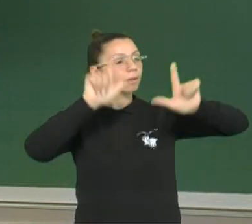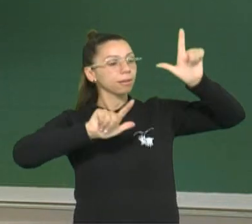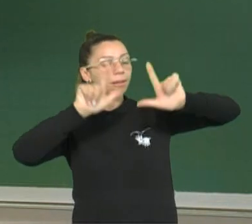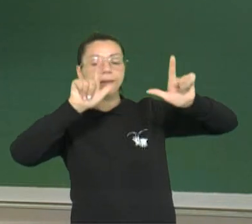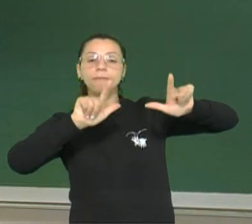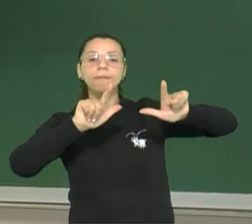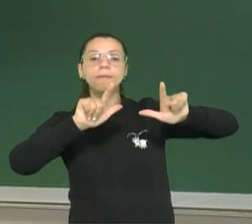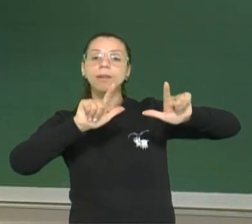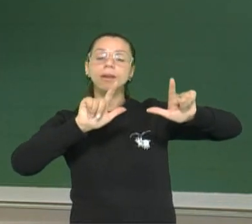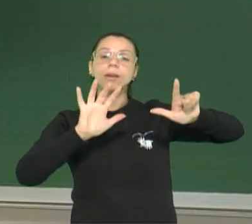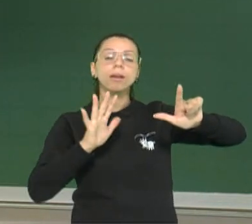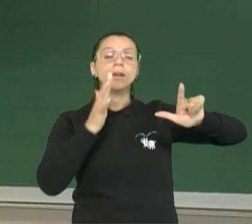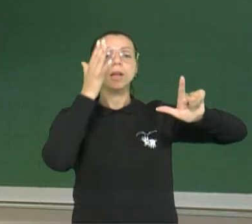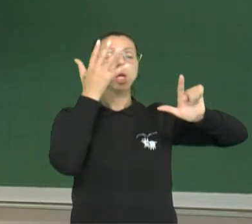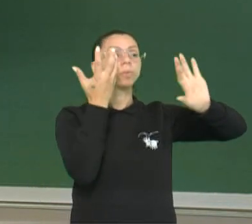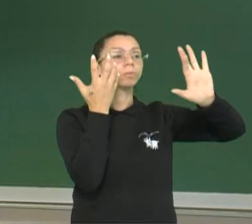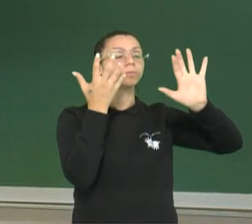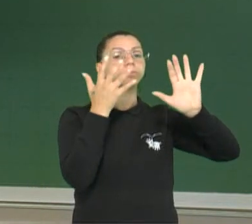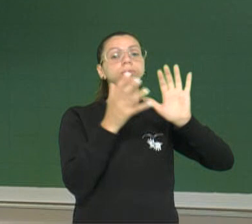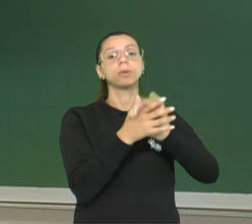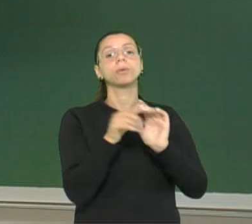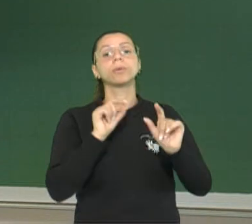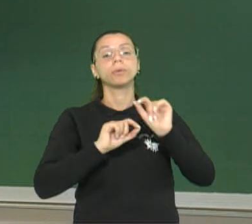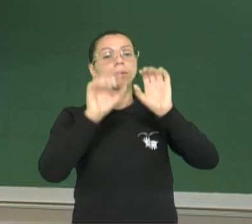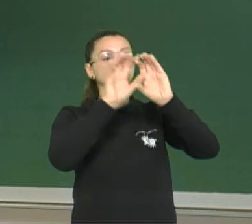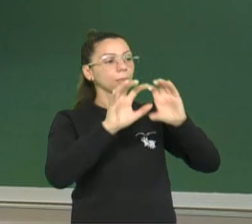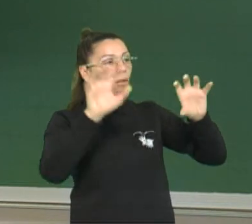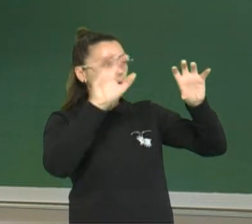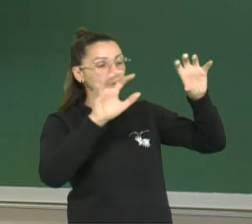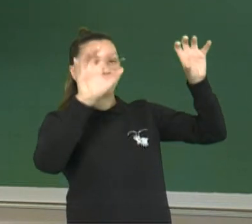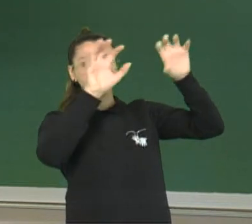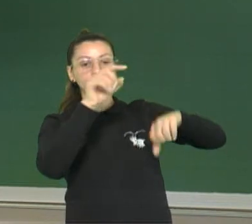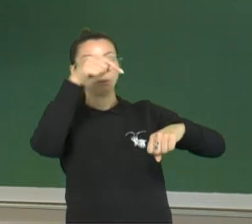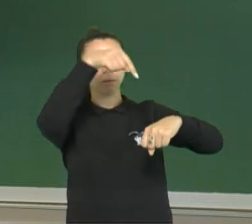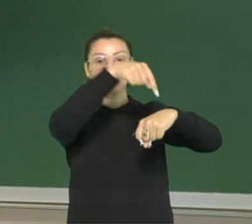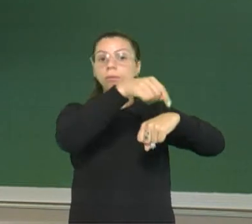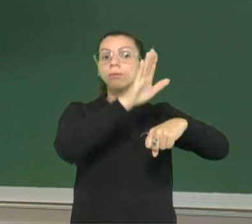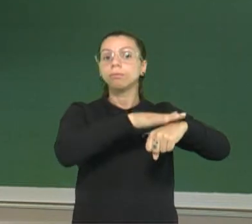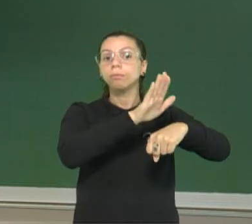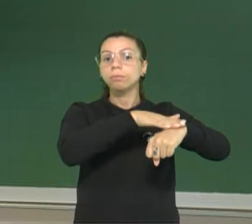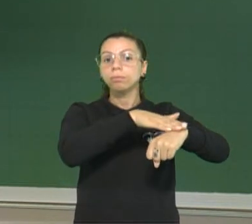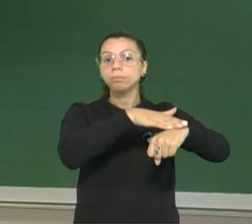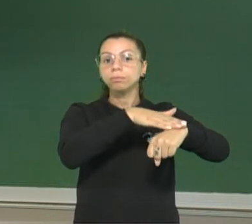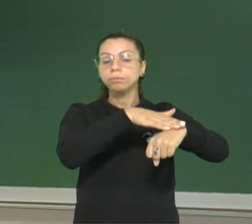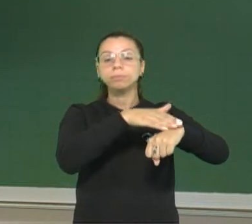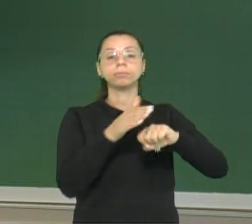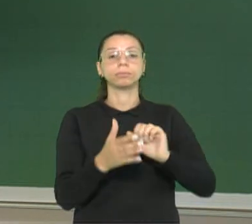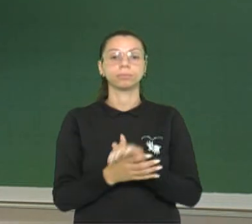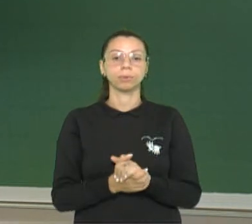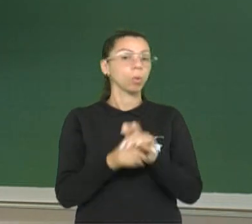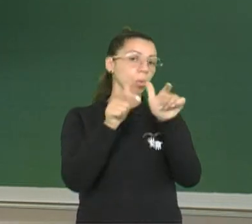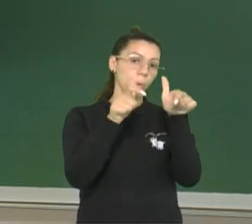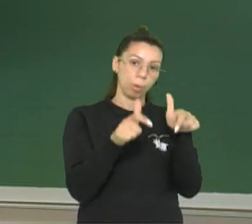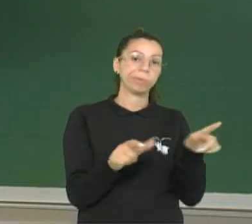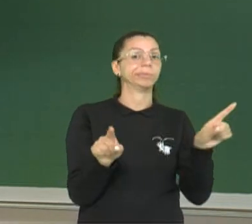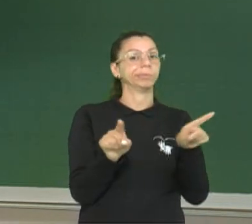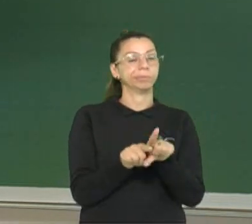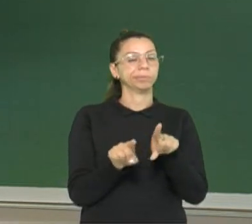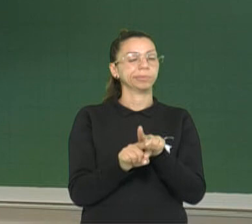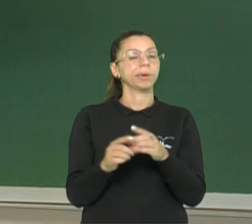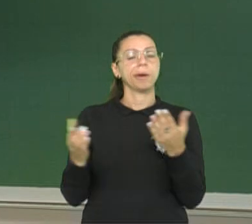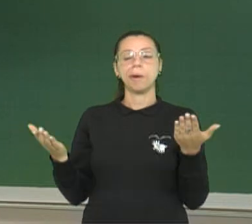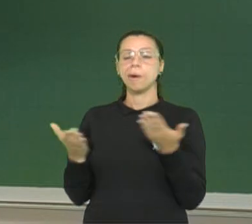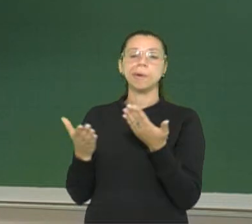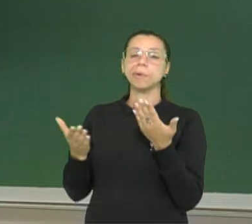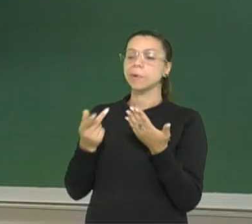estamos falando de quais serão as condições da atmosfera em um determinado momento, em um determinado lugar. Agora,